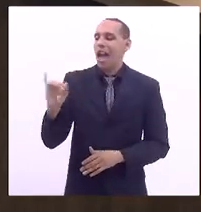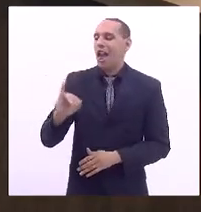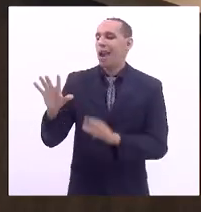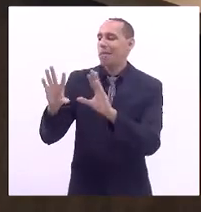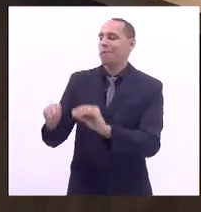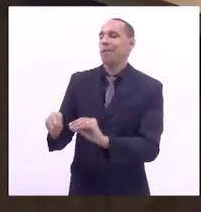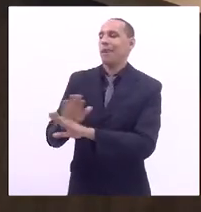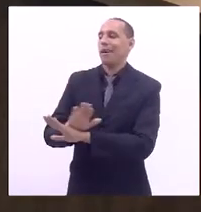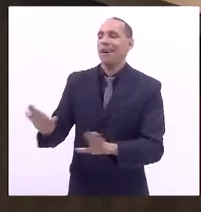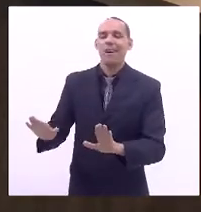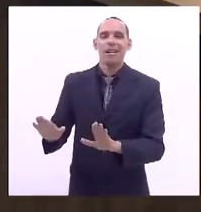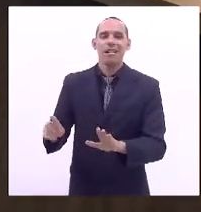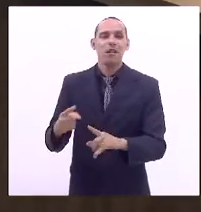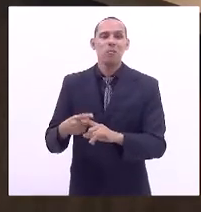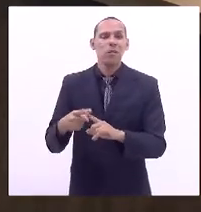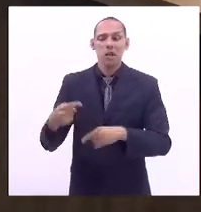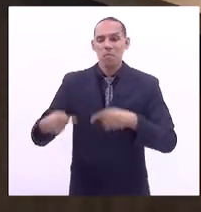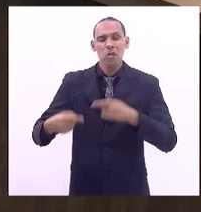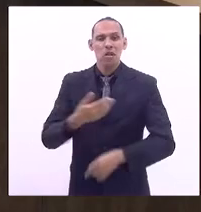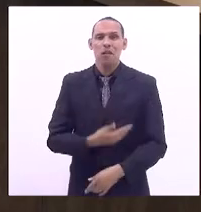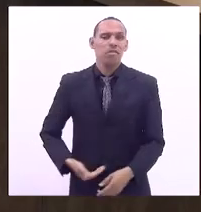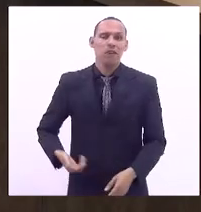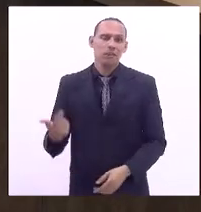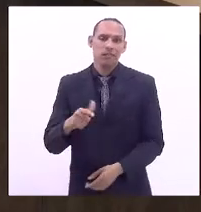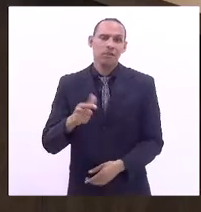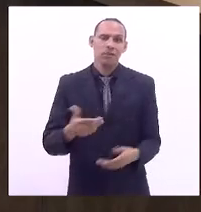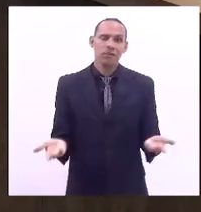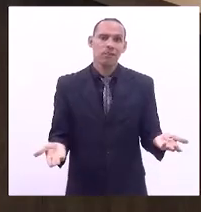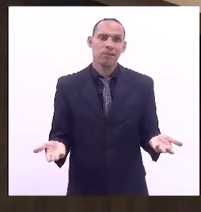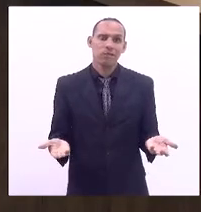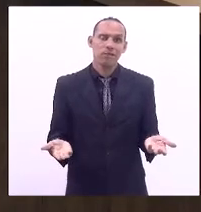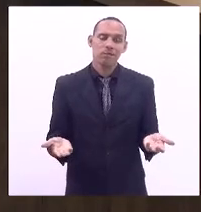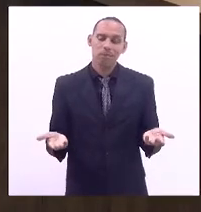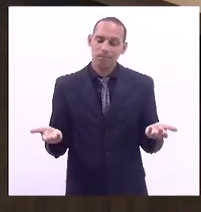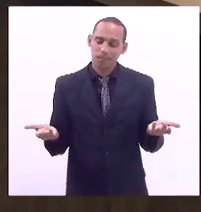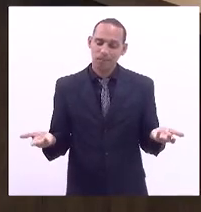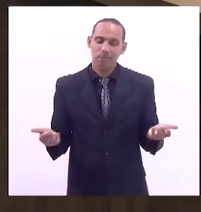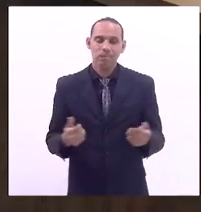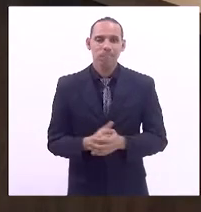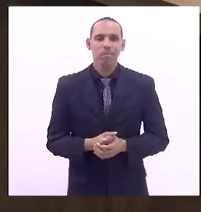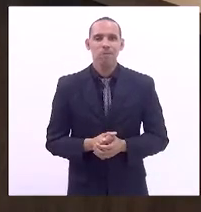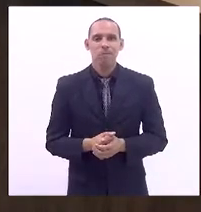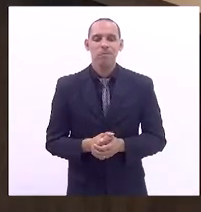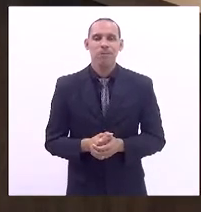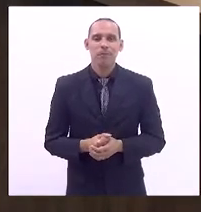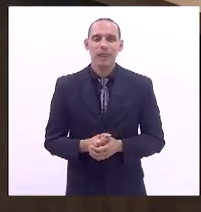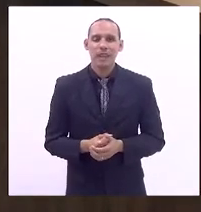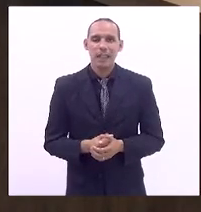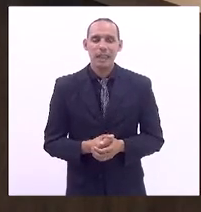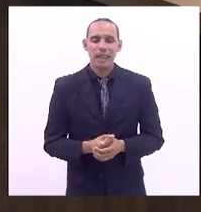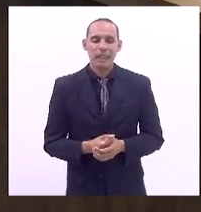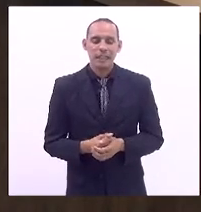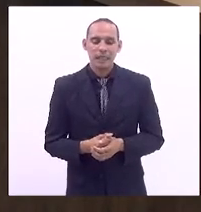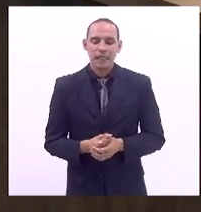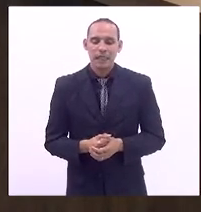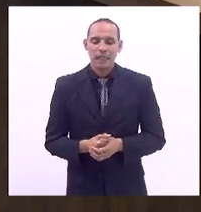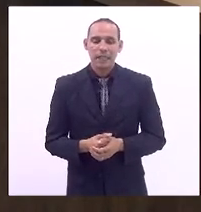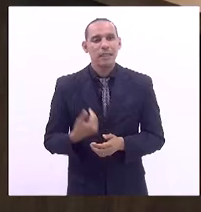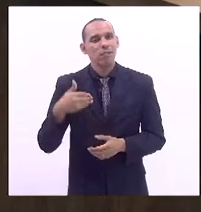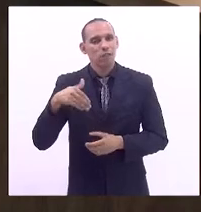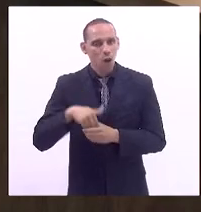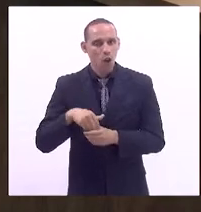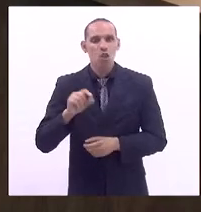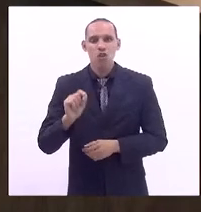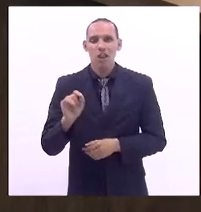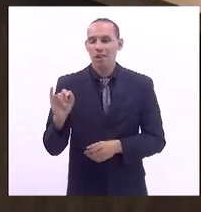com o imposto que se não tem mais política público então de outro isso a presente eu vou votar